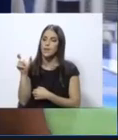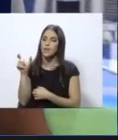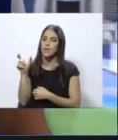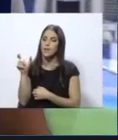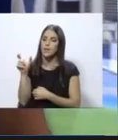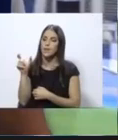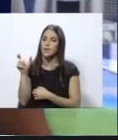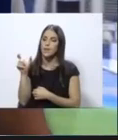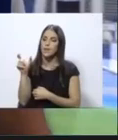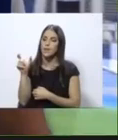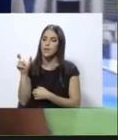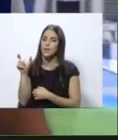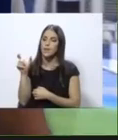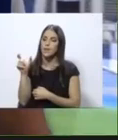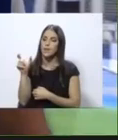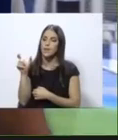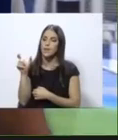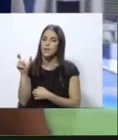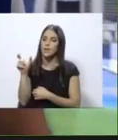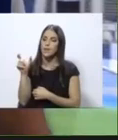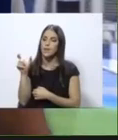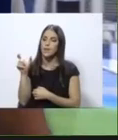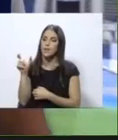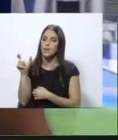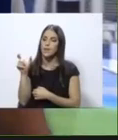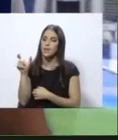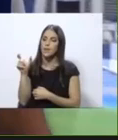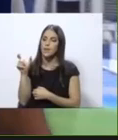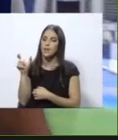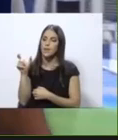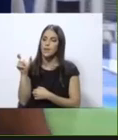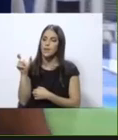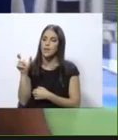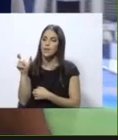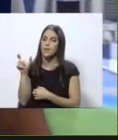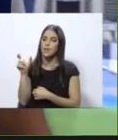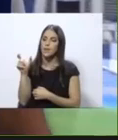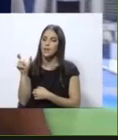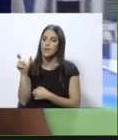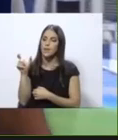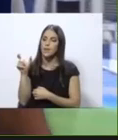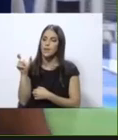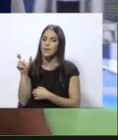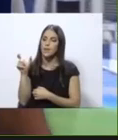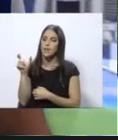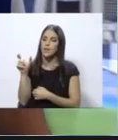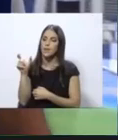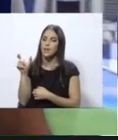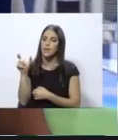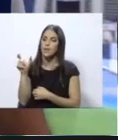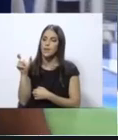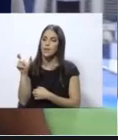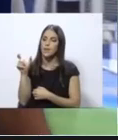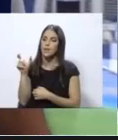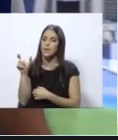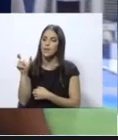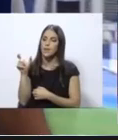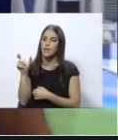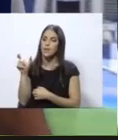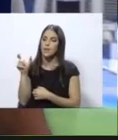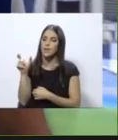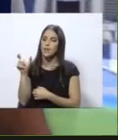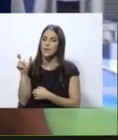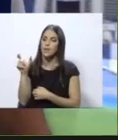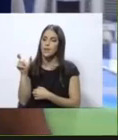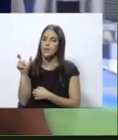21 tentos e 5 assistências em 37 jogos disputados pelos vilacondenses. O seu 1,87m de altura fazem de Taremi